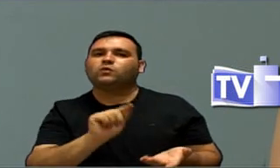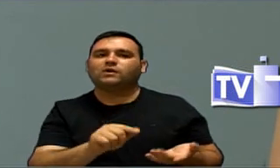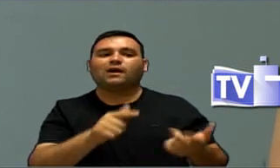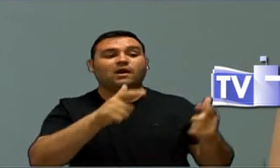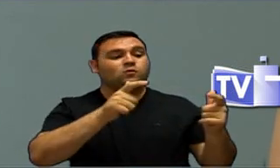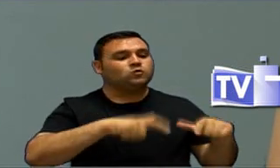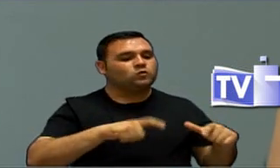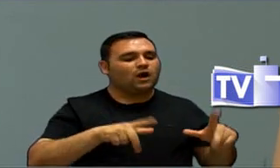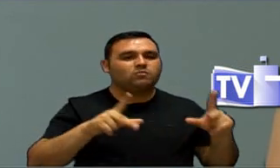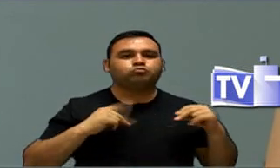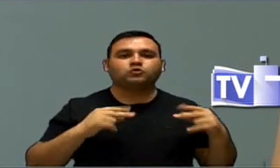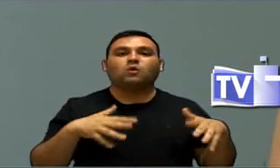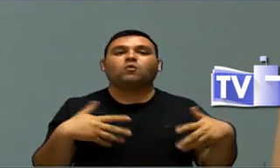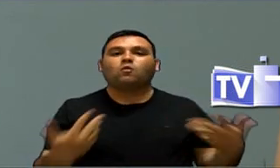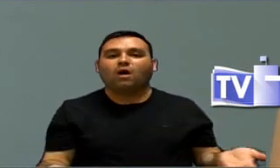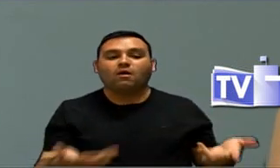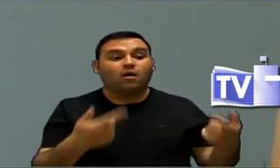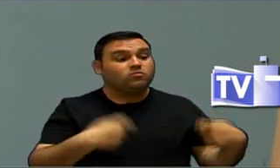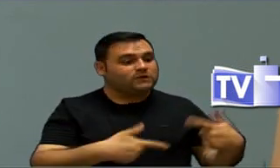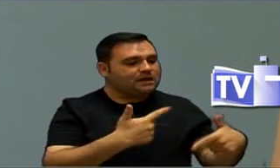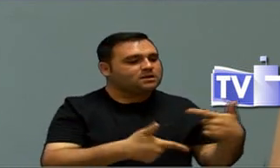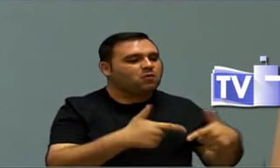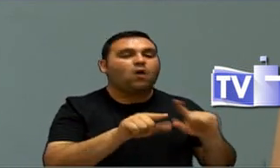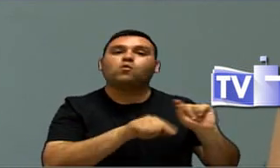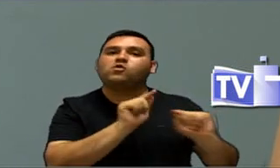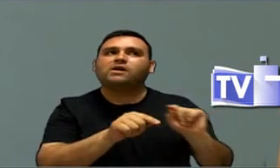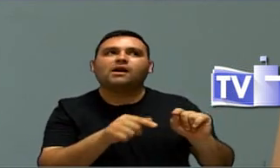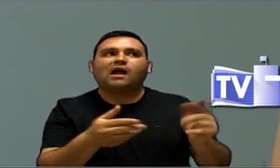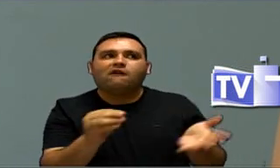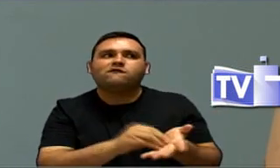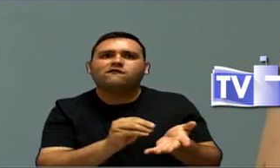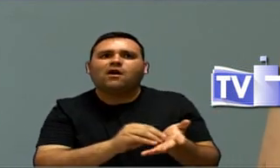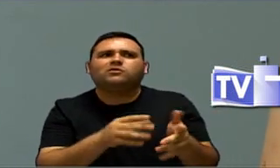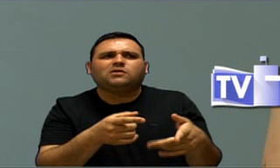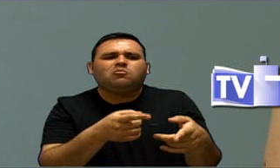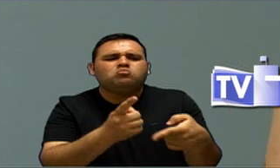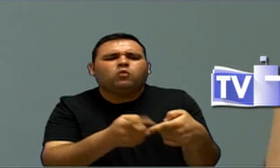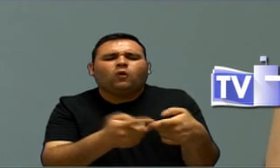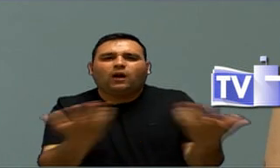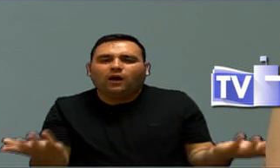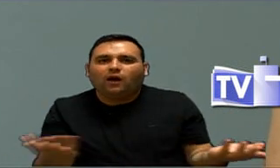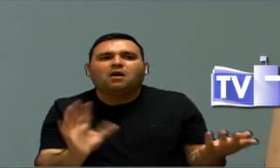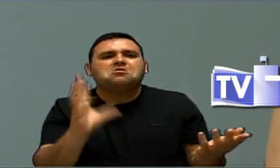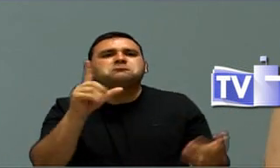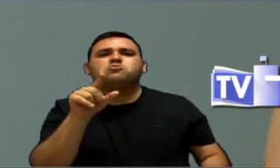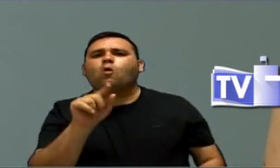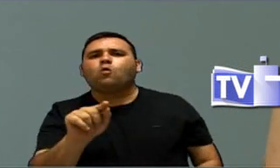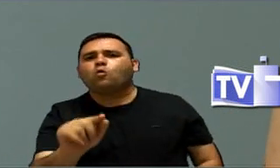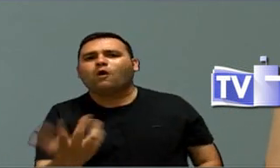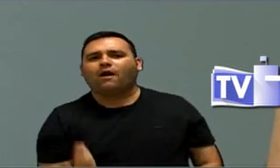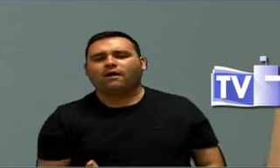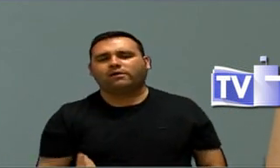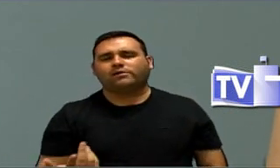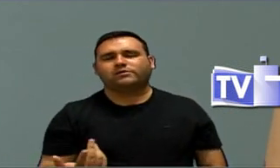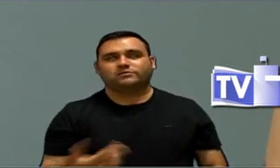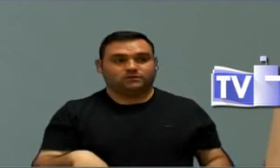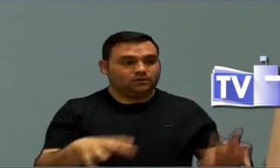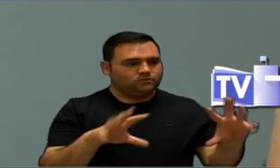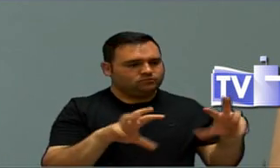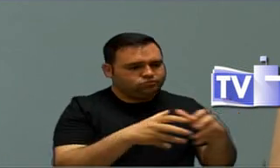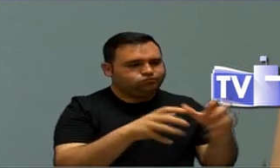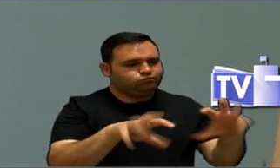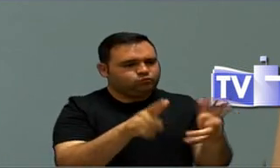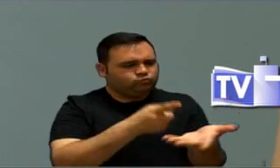lugar desses órgãos, o que eles deveriam estar fazendo e por que não estão fazendo, o que está acontecendo, os grupos também